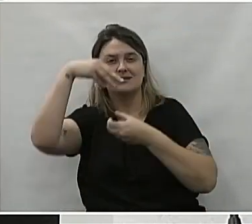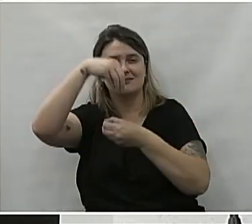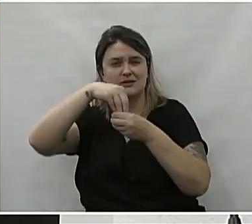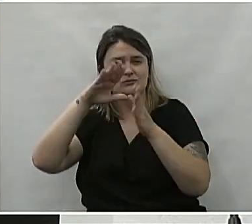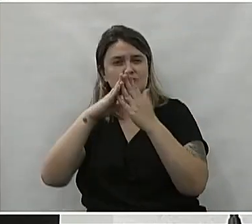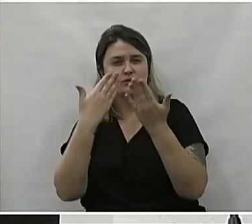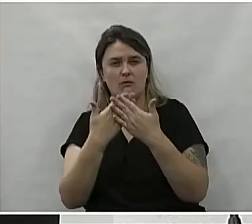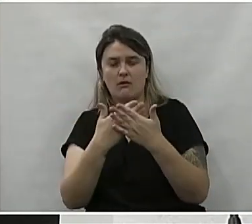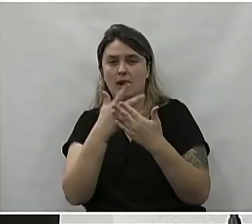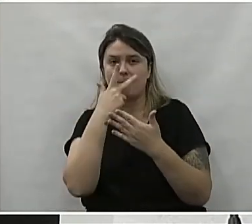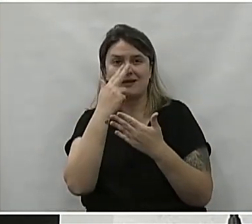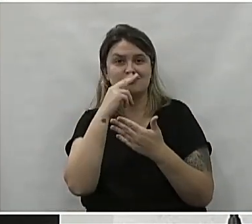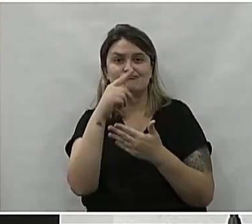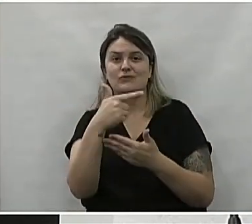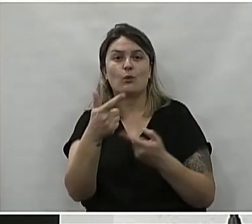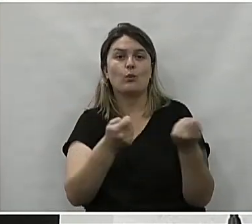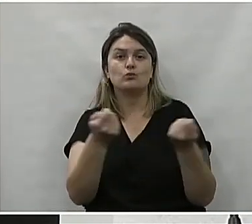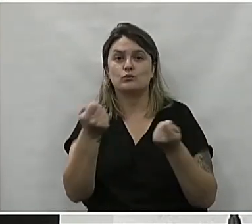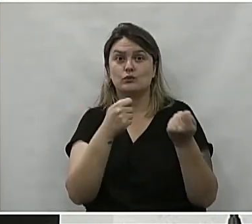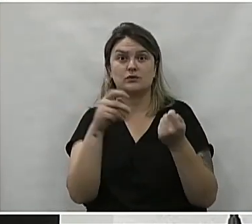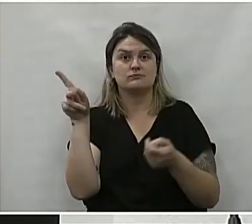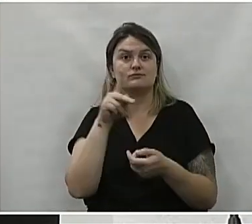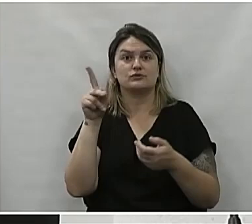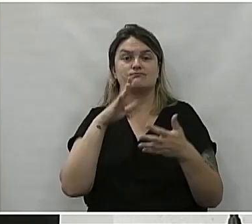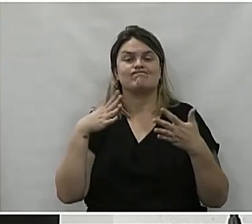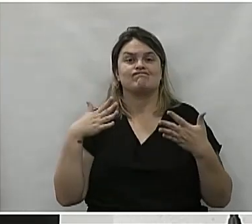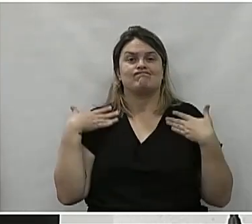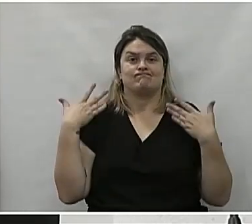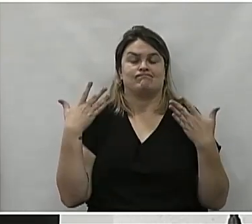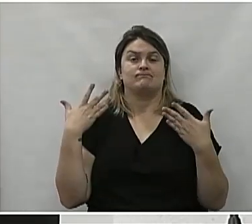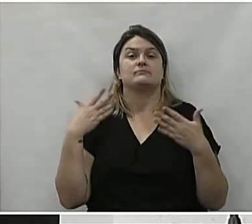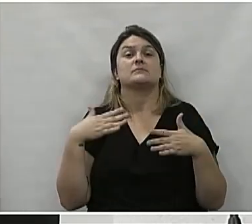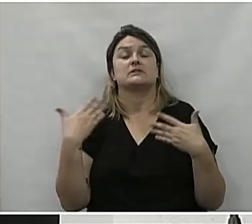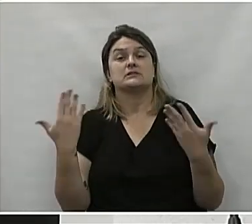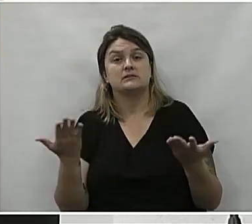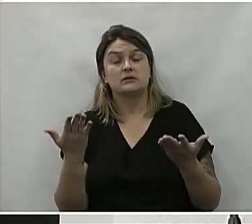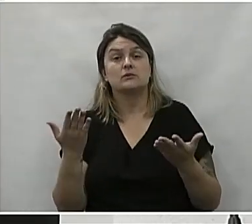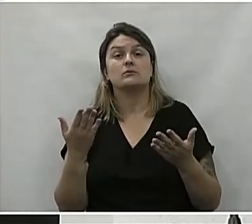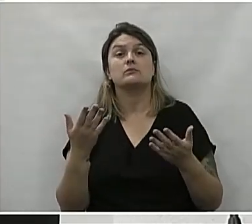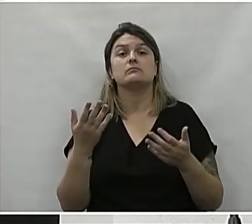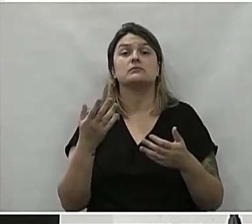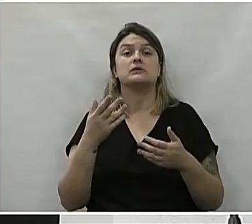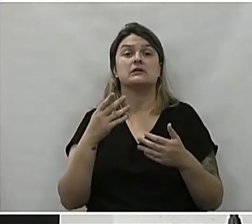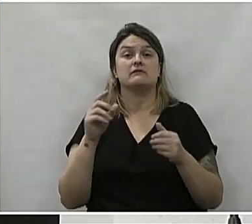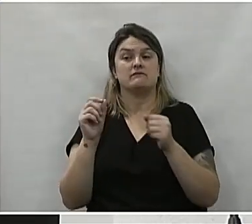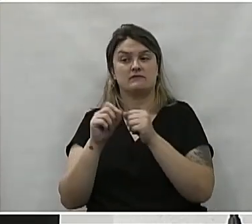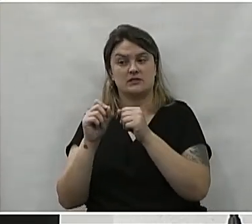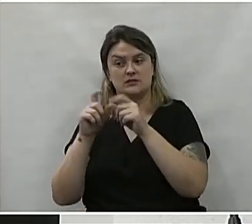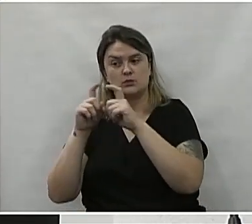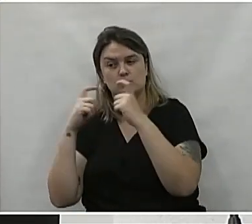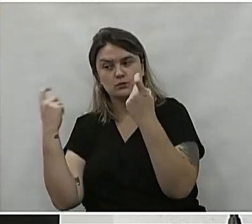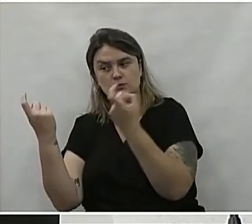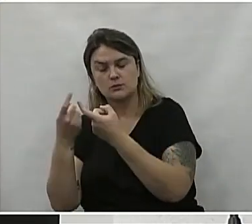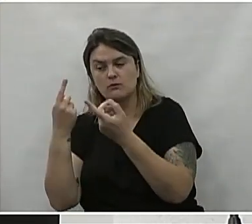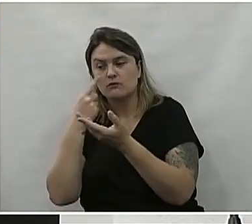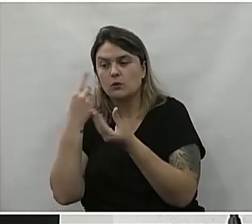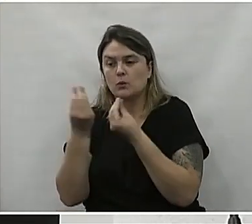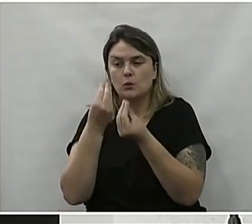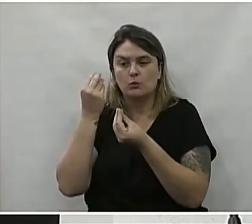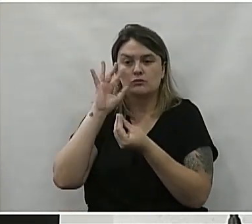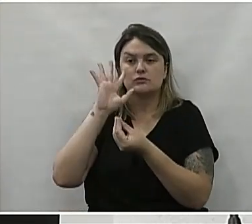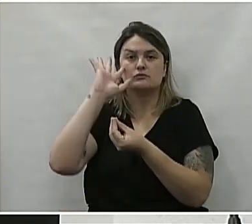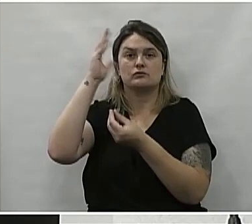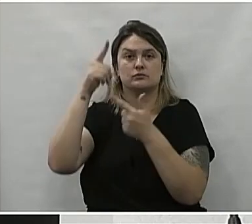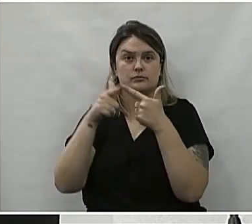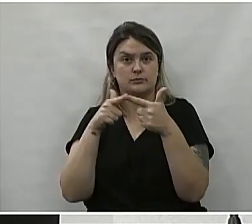escolas Estava fugindo Do controle Dos professores Diante disso Autoridades Se reuniram Para buscarem Uma solução